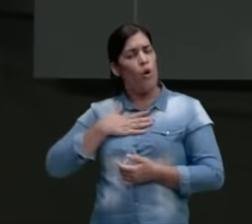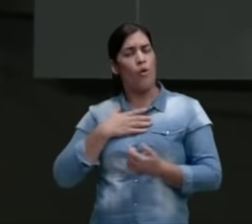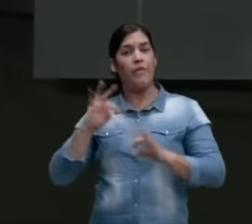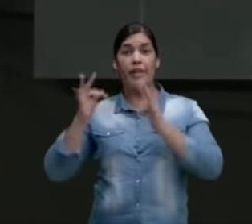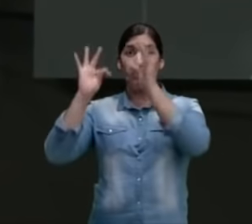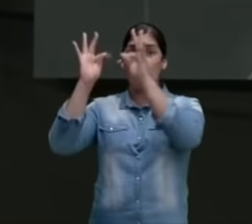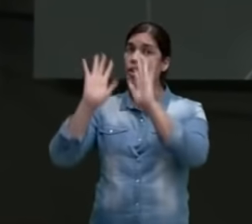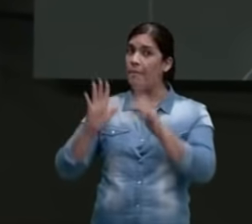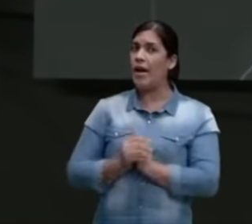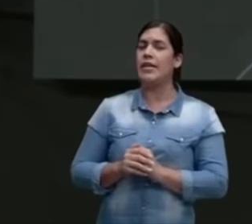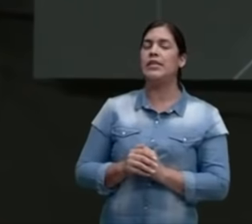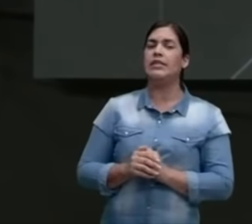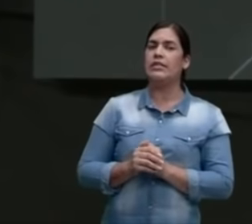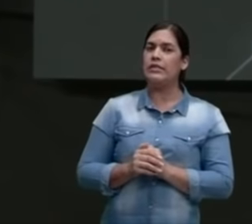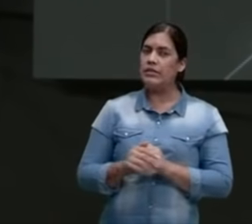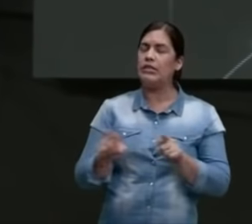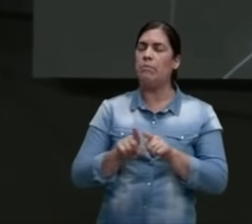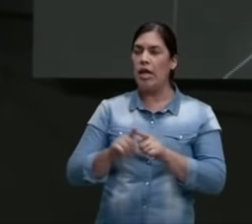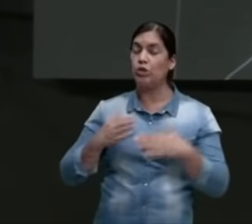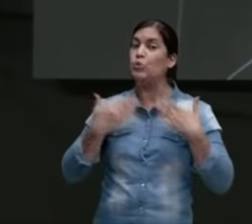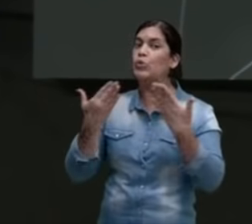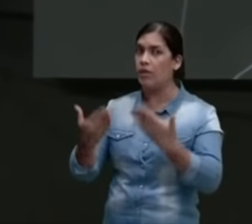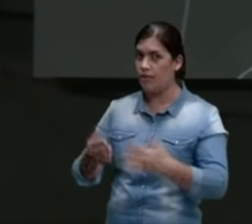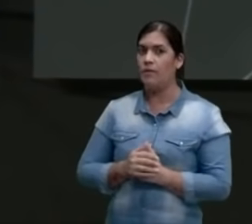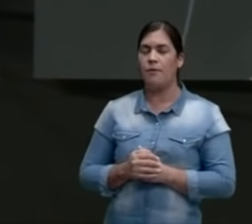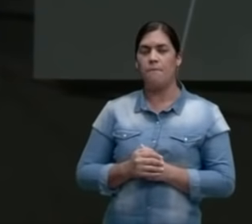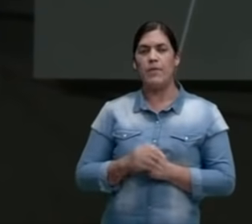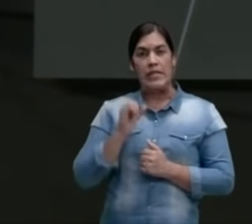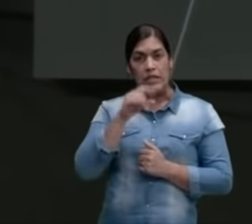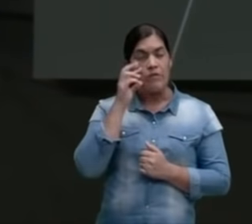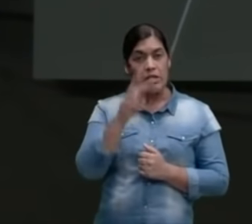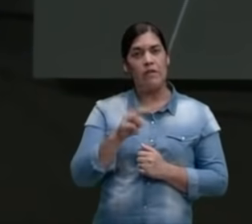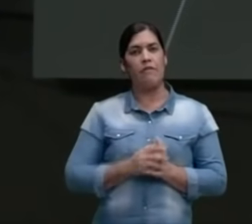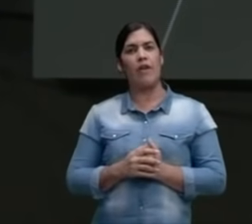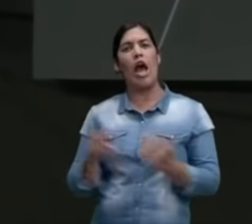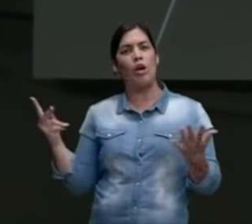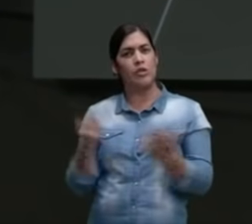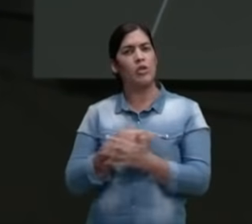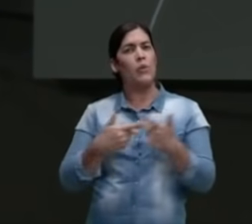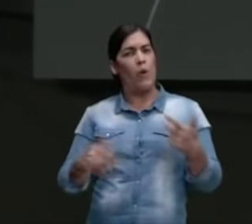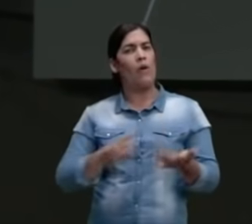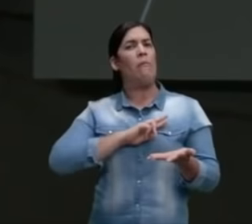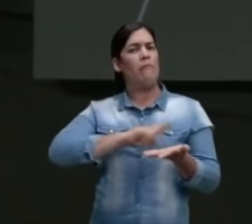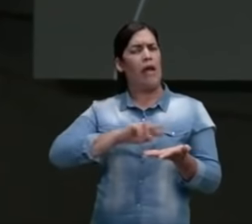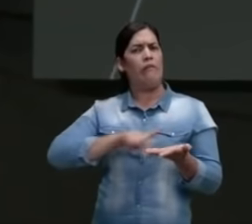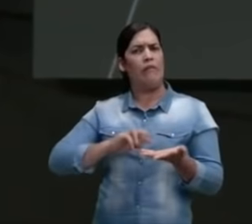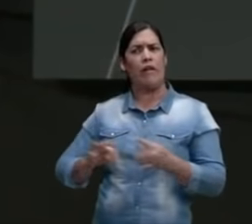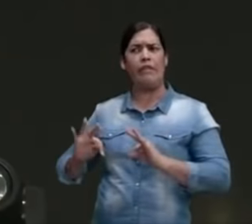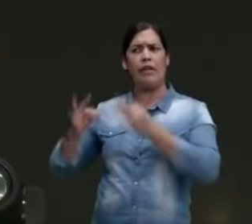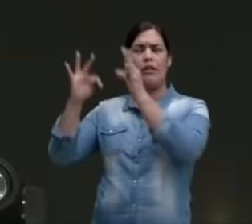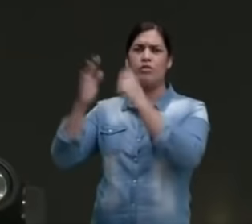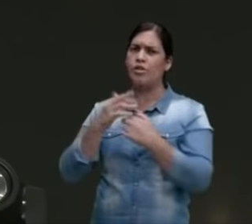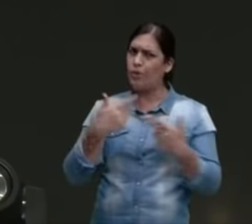tempo é algo assustador. O que tem acontecido aí, se você fica por dentro das notícias da tecnologia, é